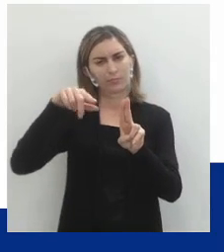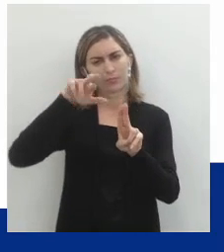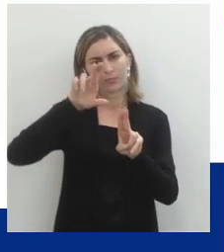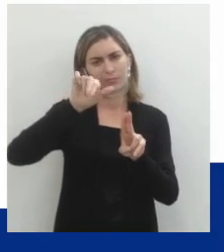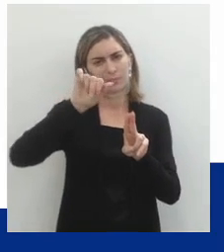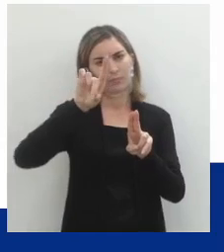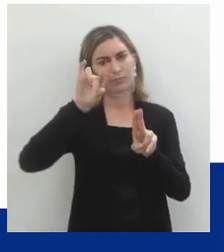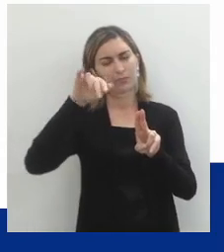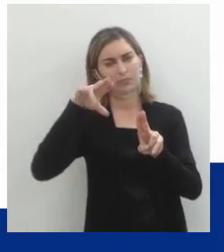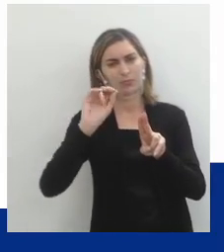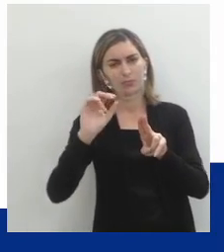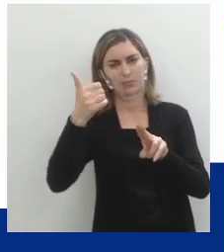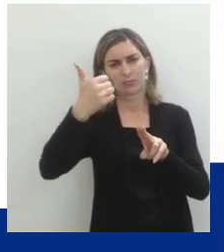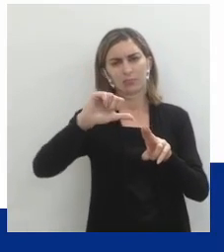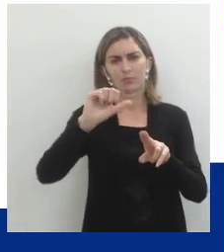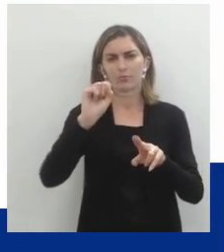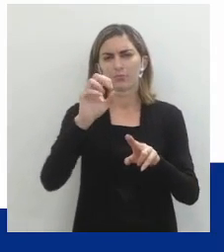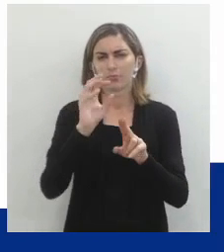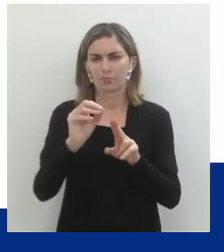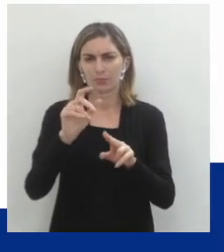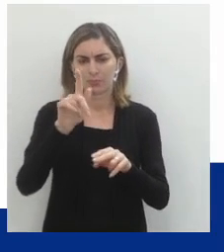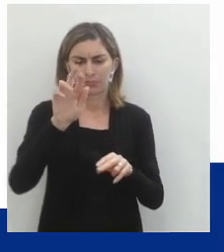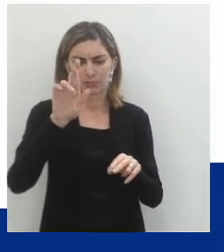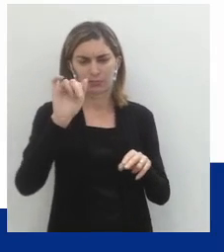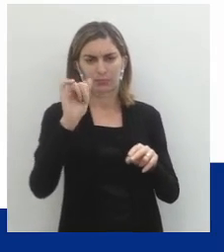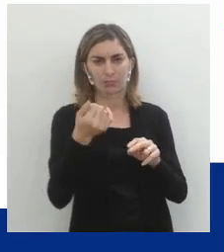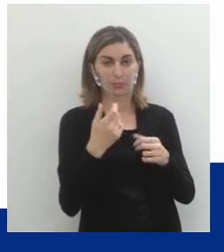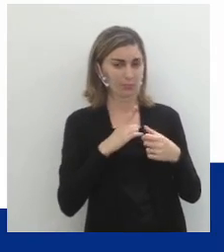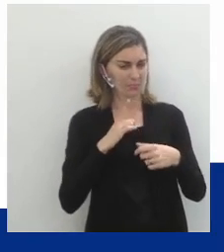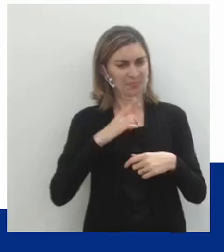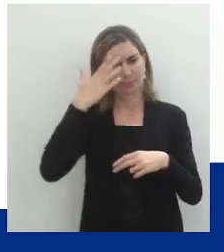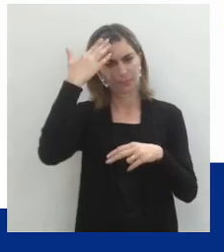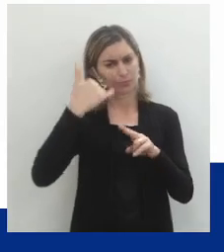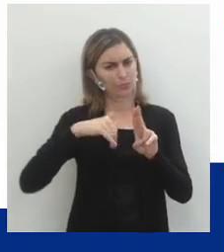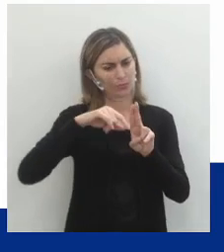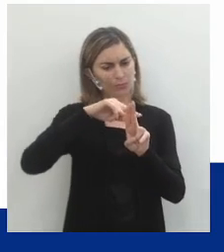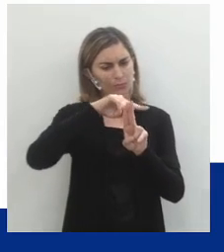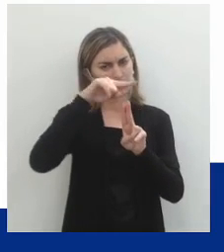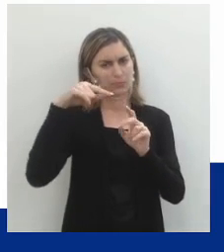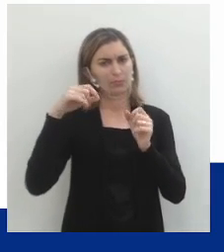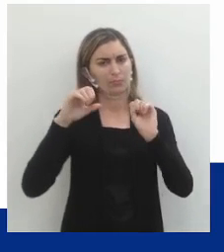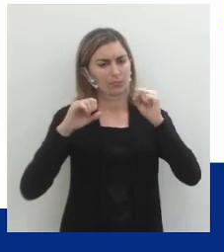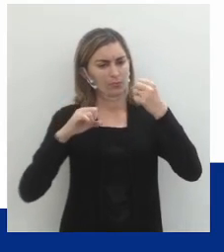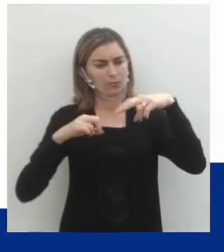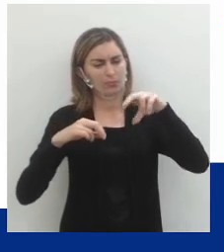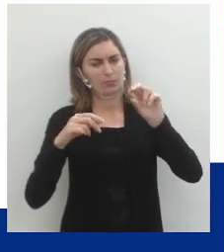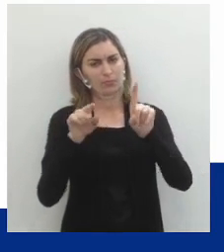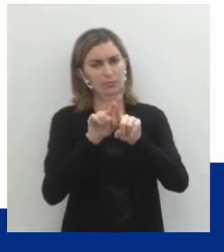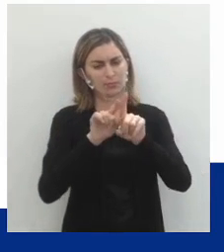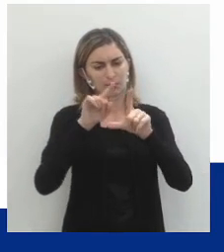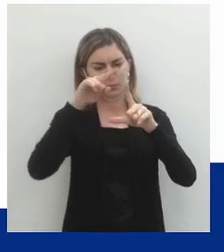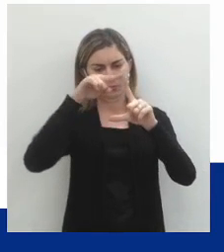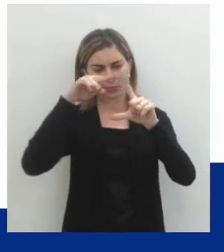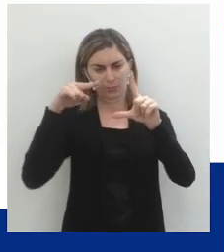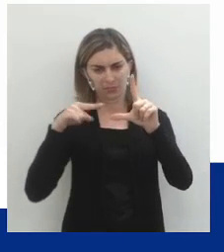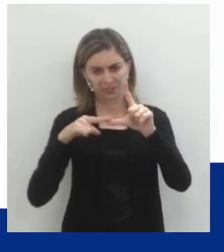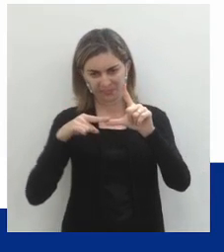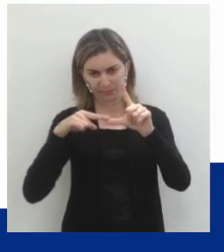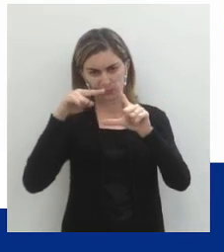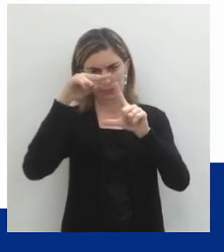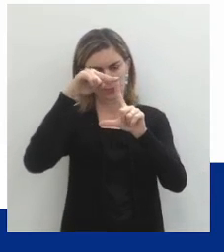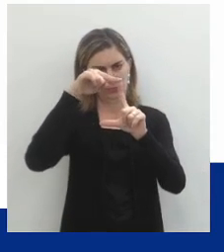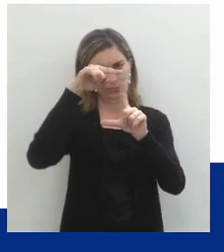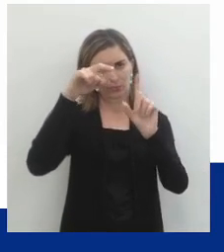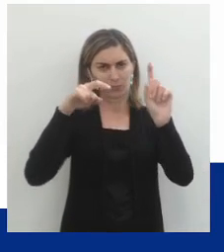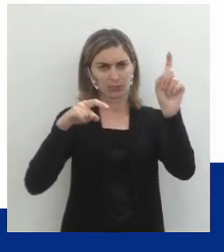seja, 180 graus. Dessa forma, eu sei que o seno dele também está atribuído ao valor no eixo y